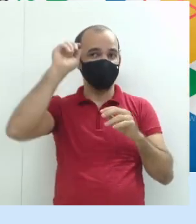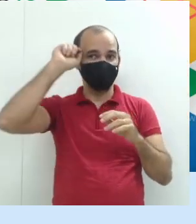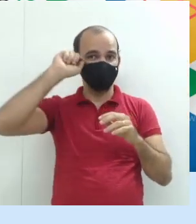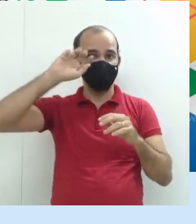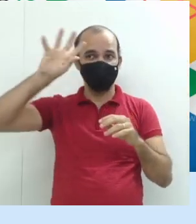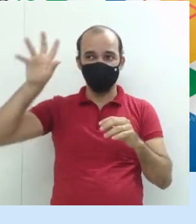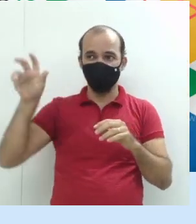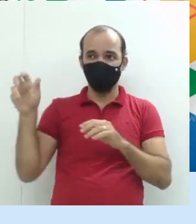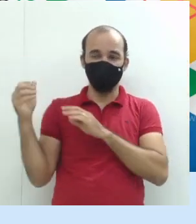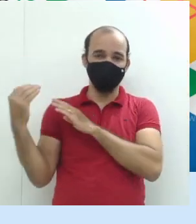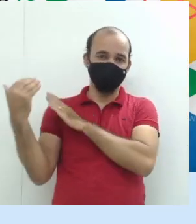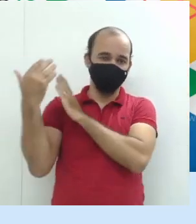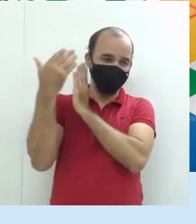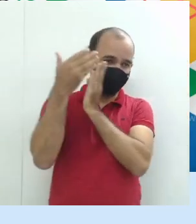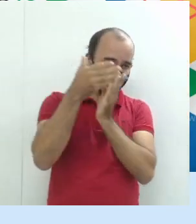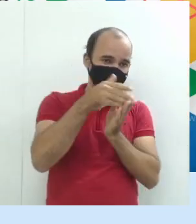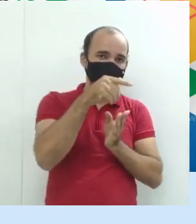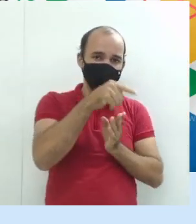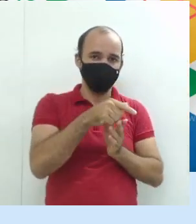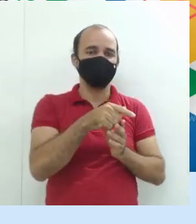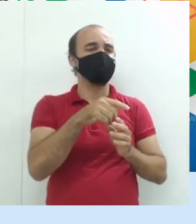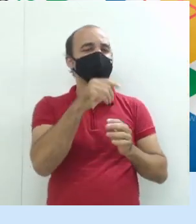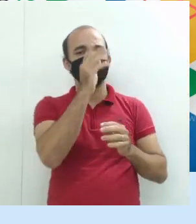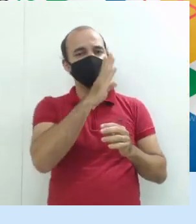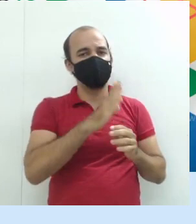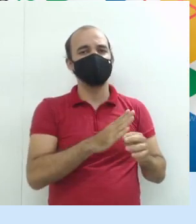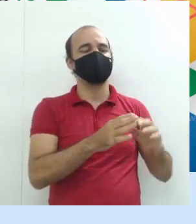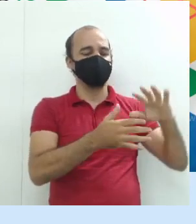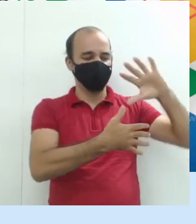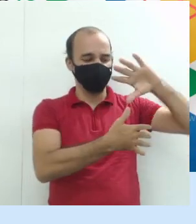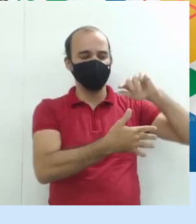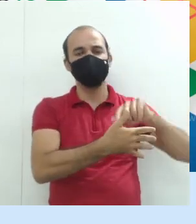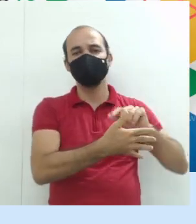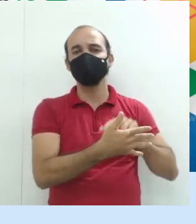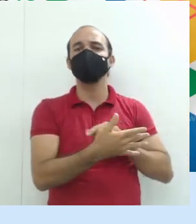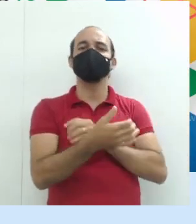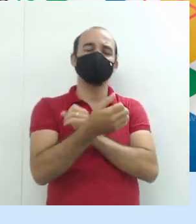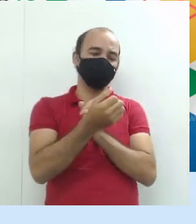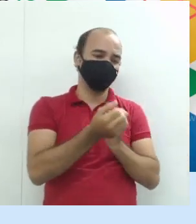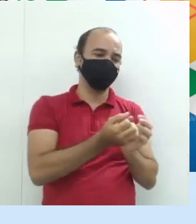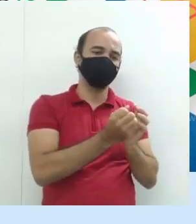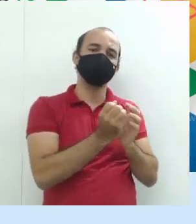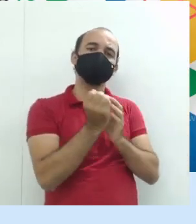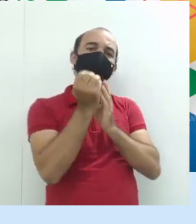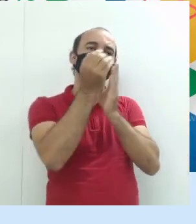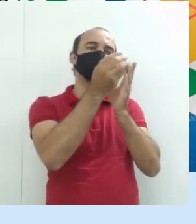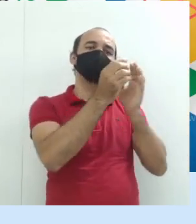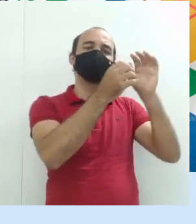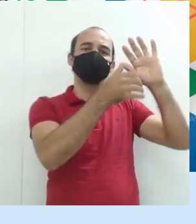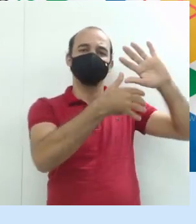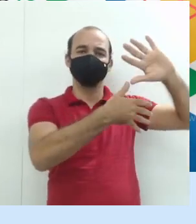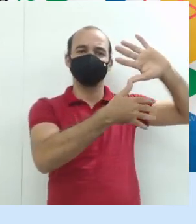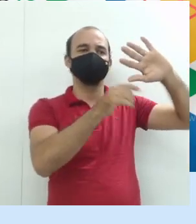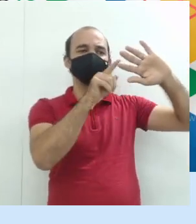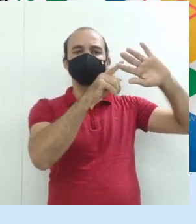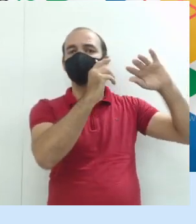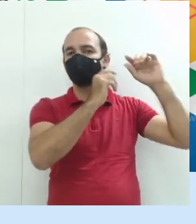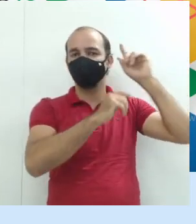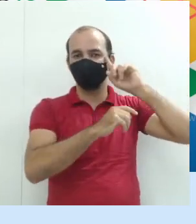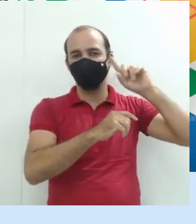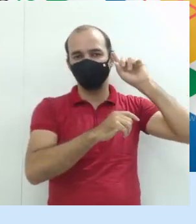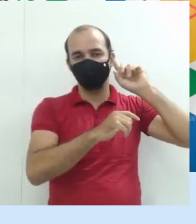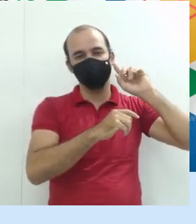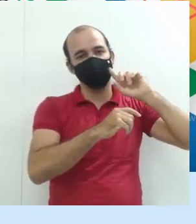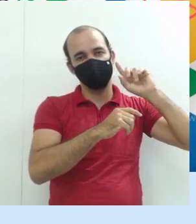para o Brasil escravizados, também muitos africanos foram levados para os Estados Unidos, também escravizados.